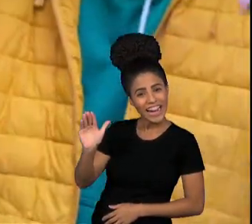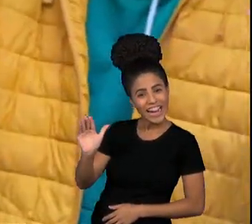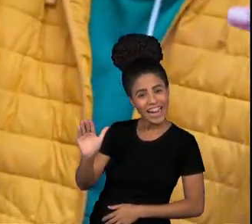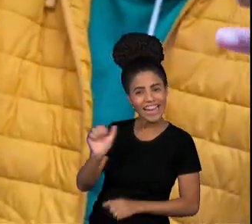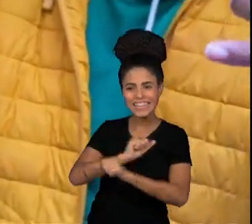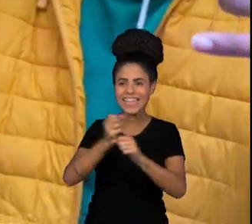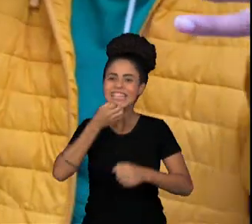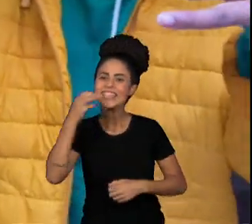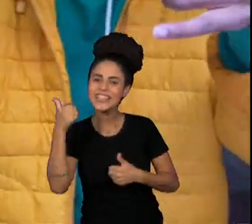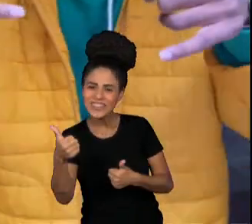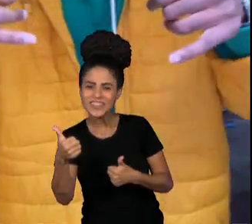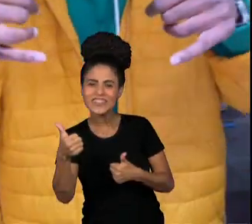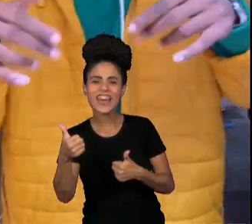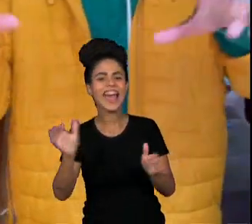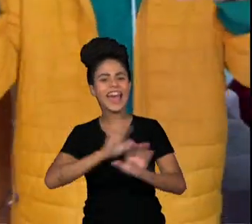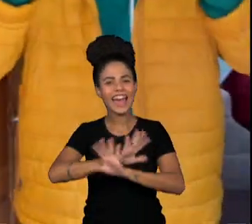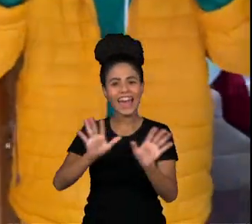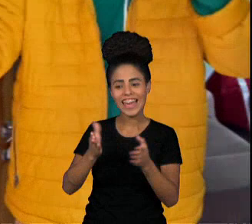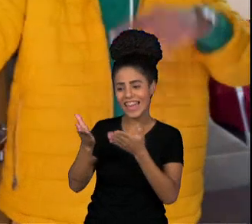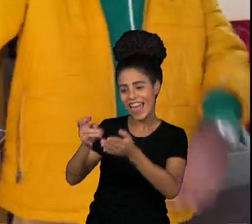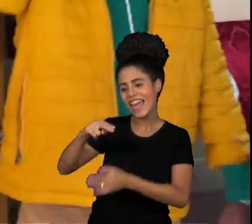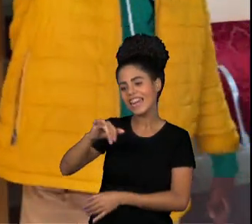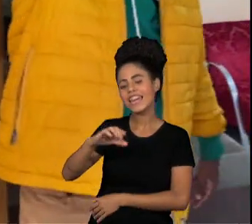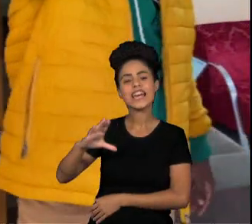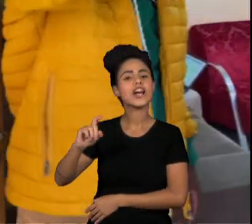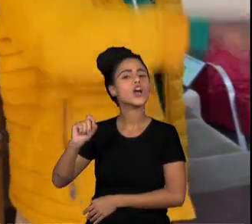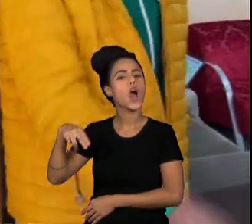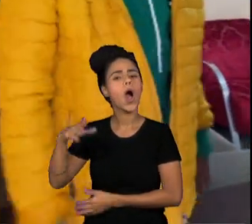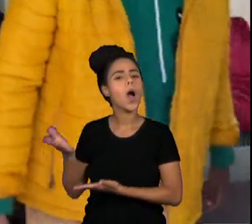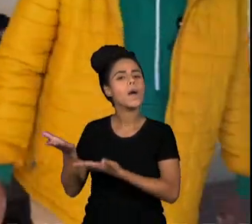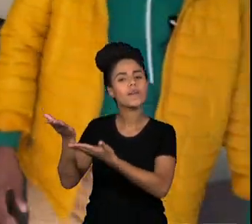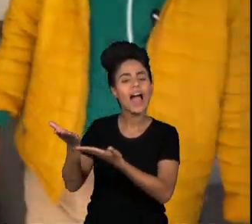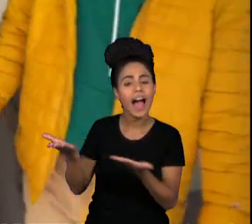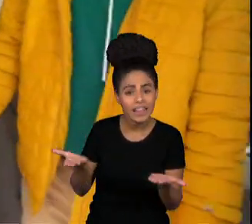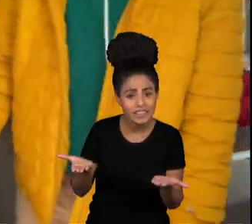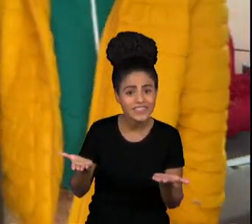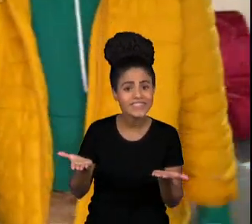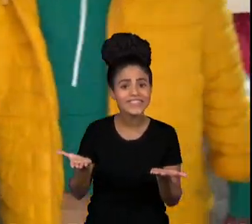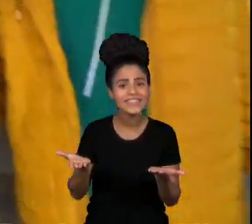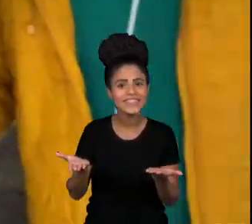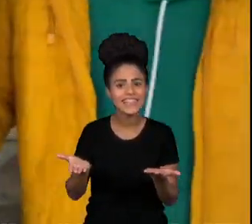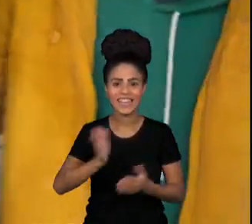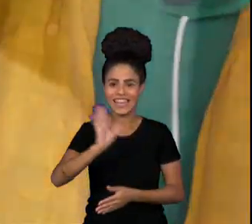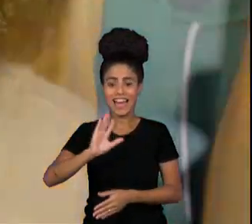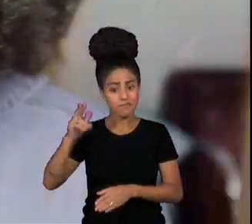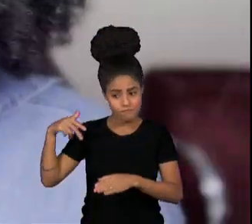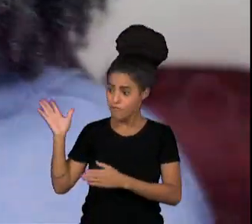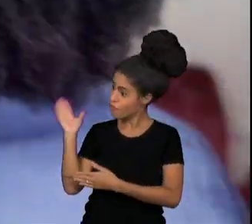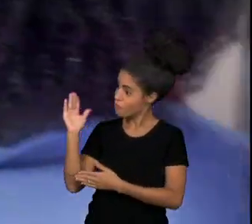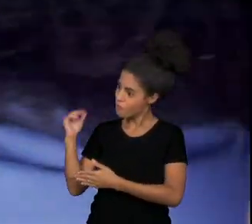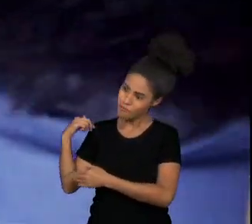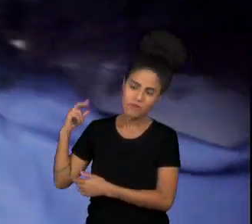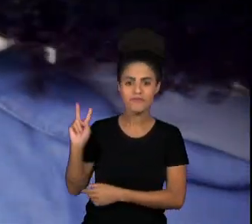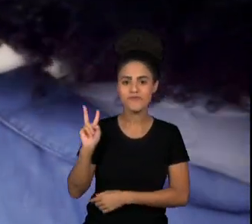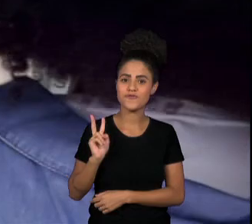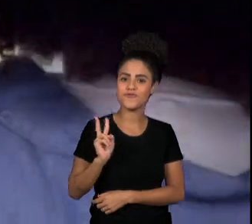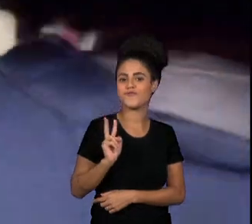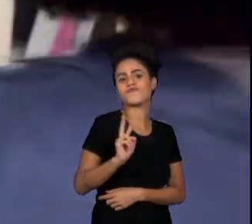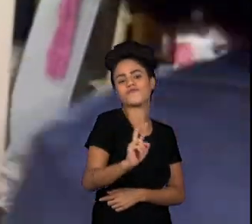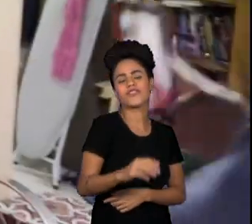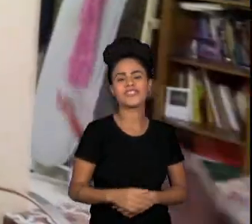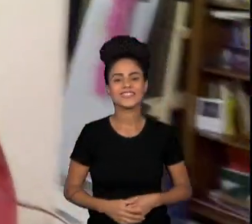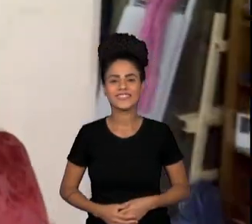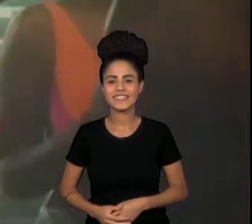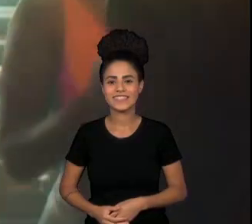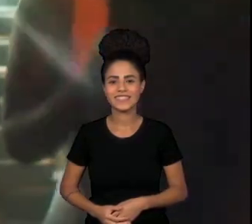Rincon Sapiência, olha aí! Manicongo, bora, vamos entrar.